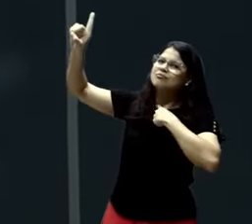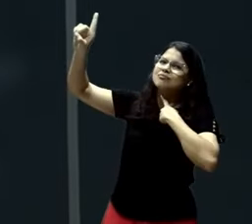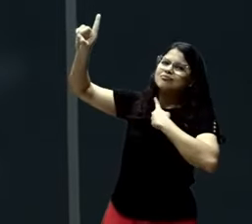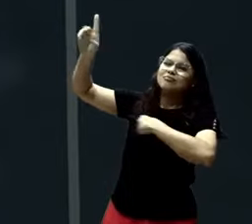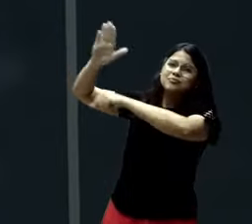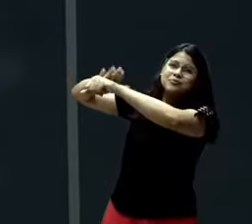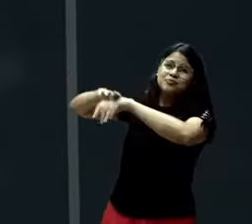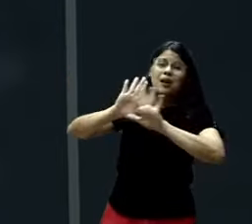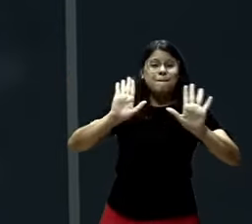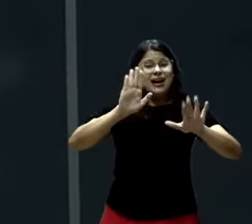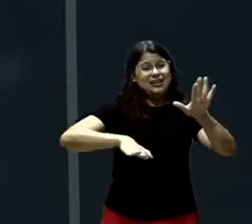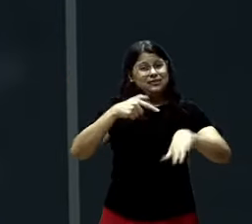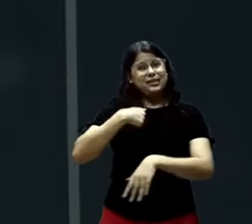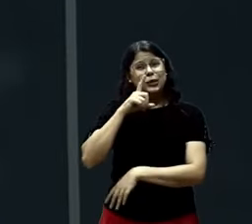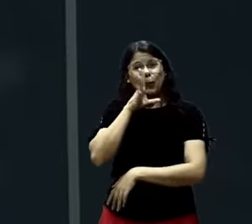Mas eu resisto a isso.